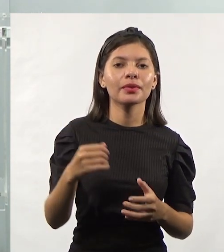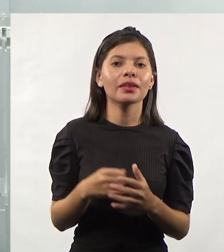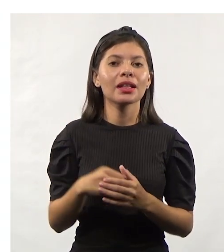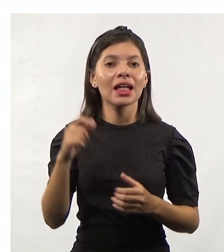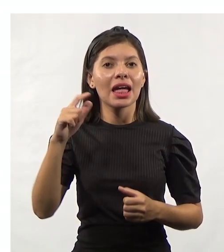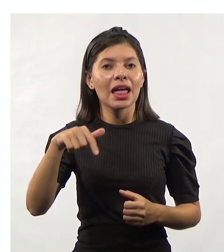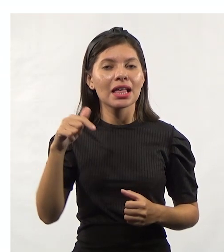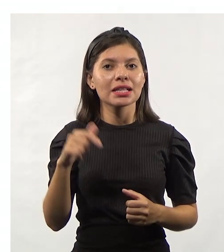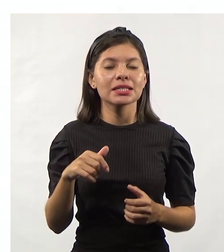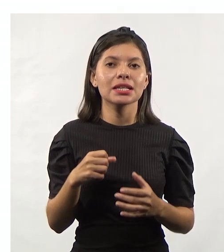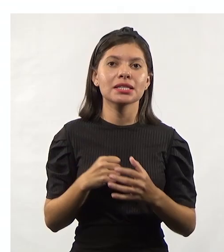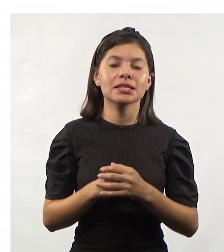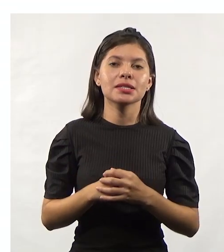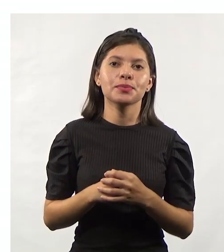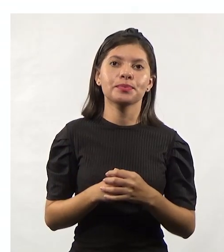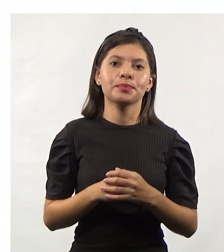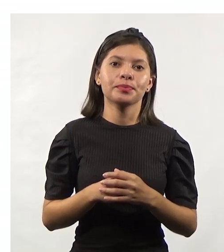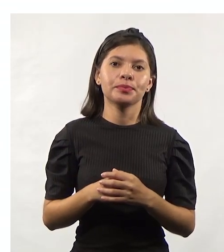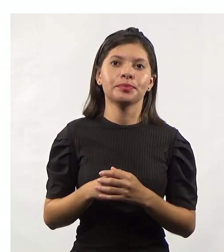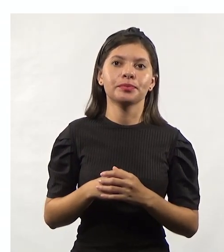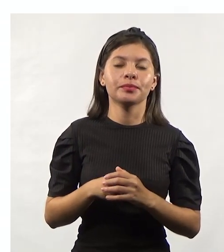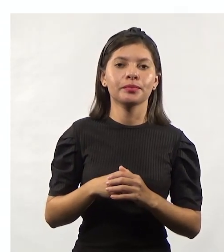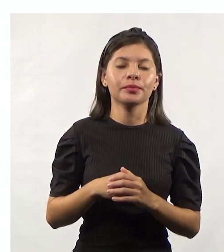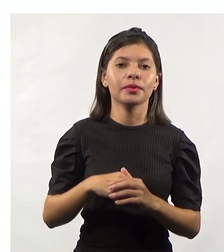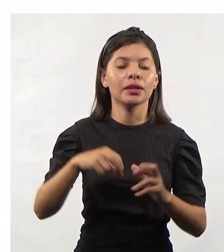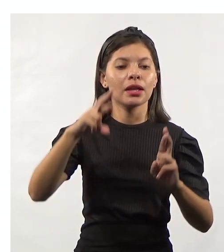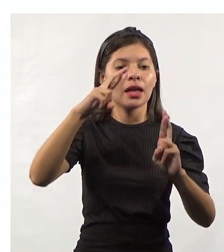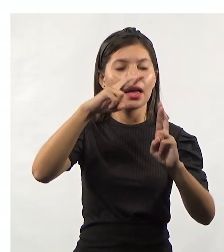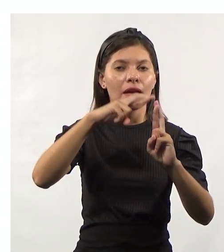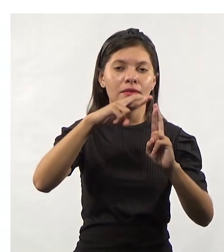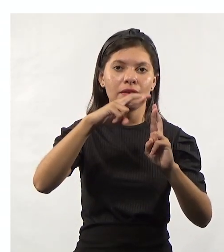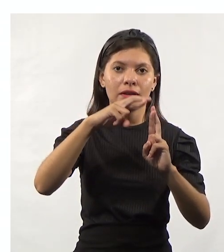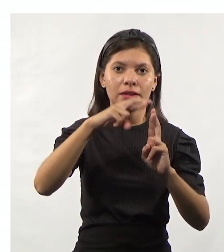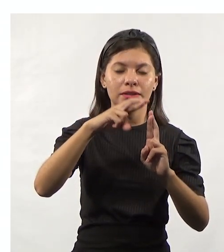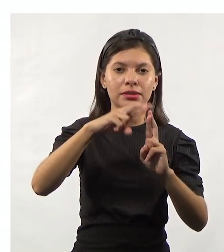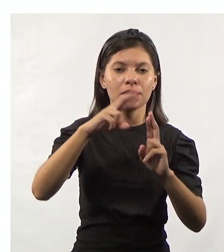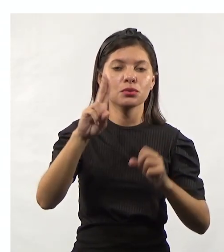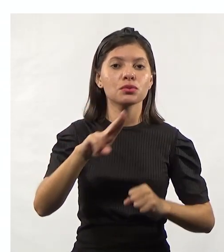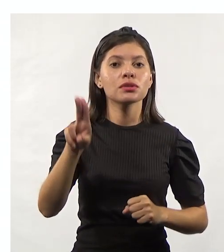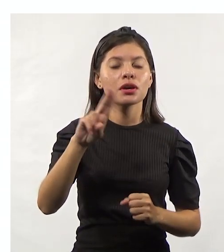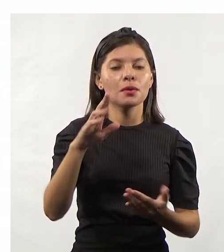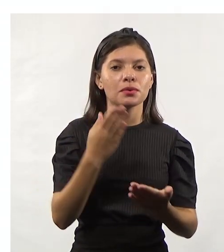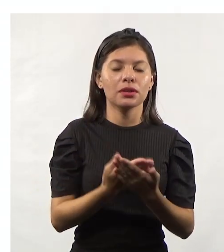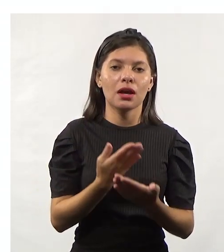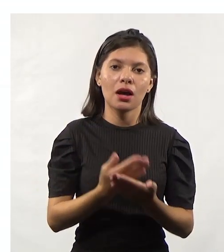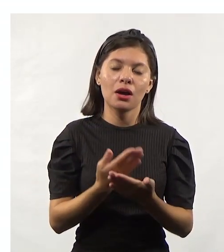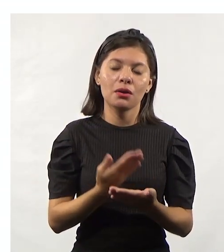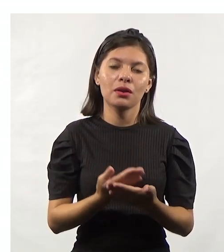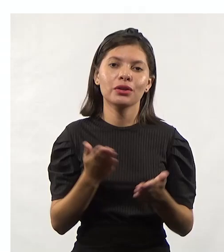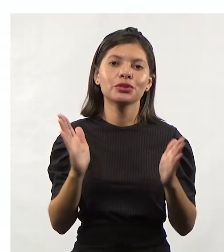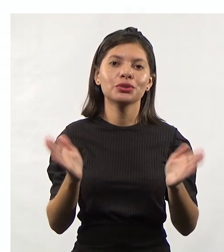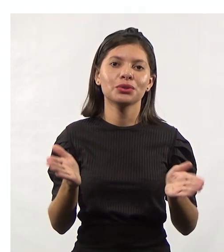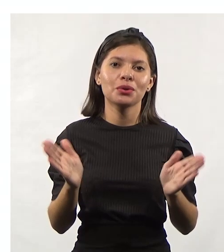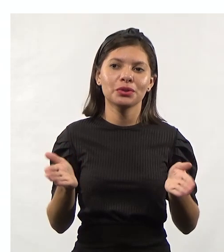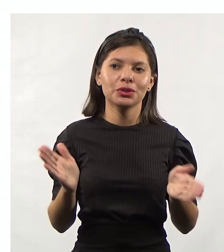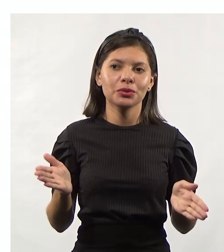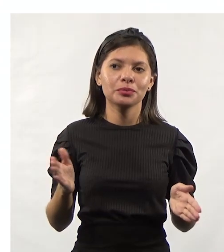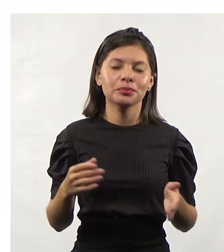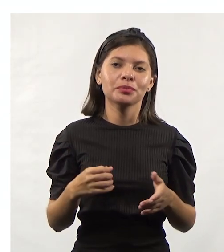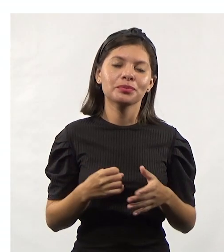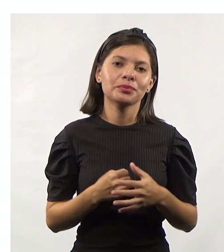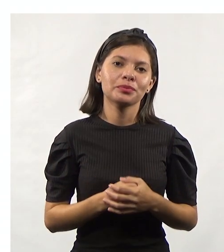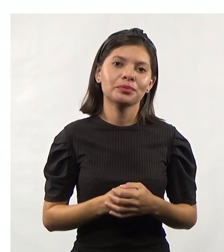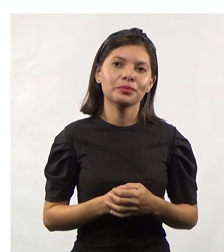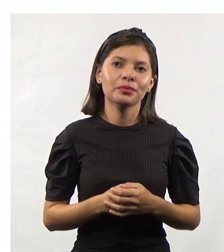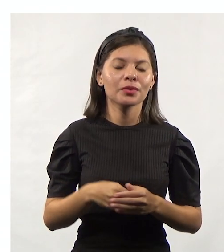frente. Bem, essas são as nossas referências, né, das que nós utilizamos agora nessa aula.